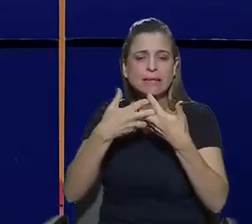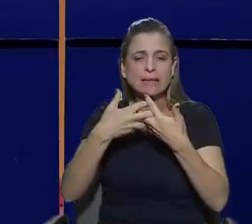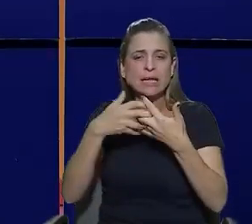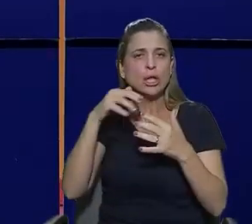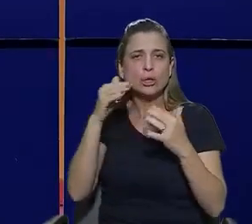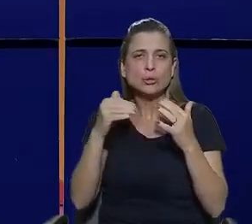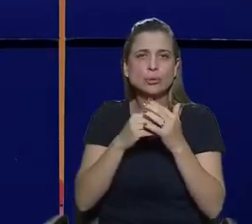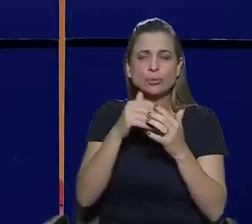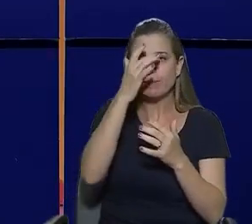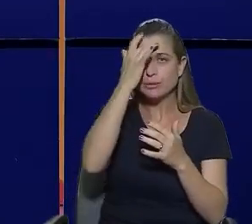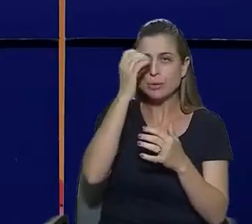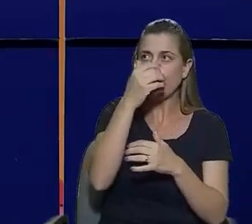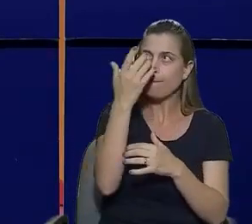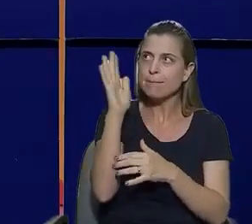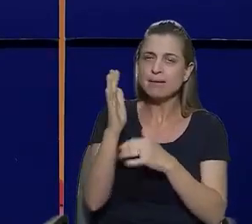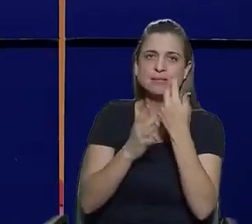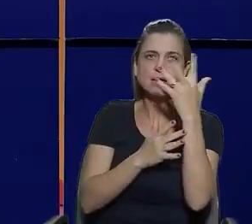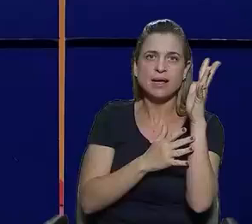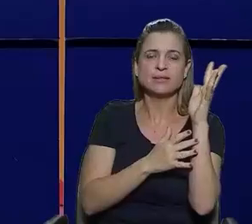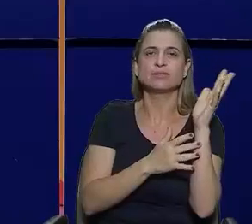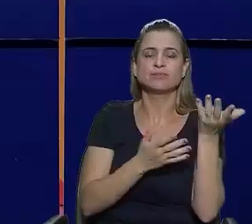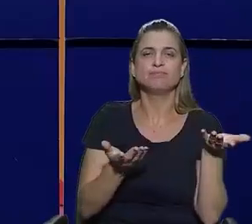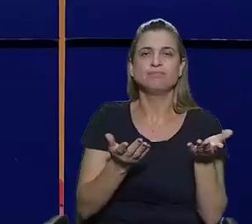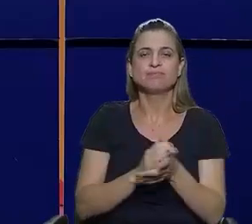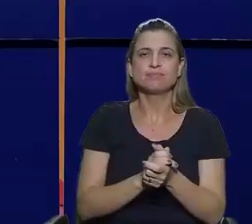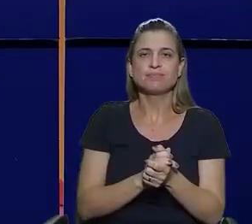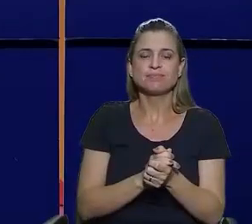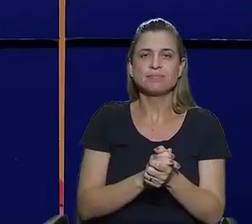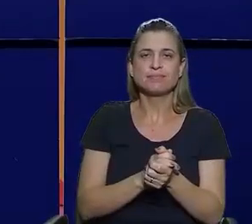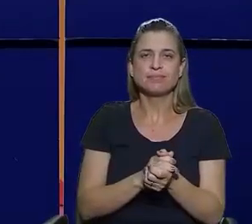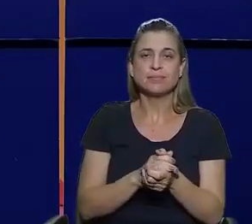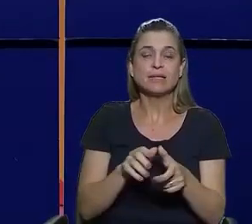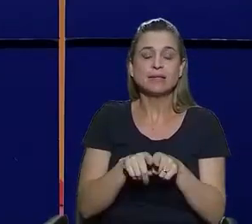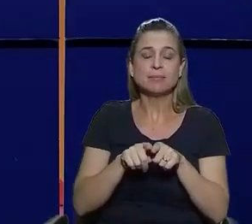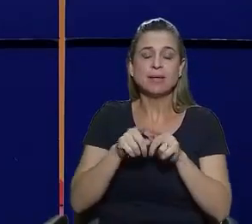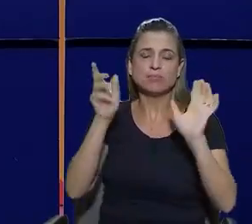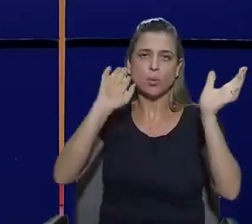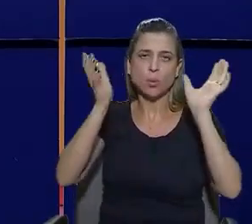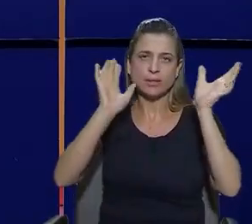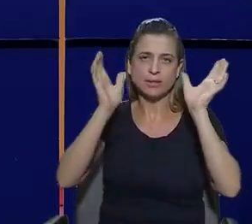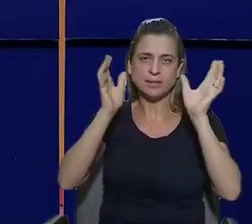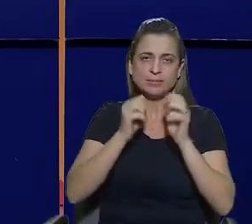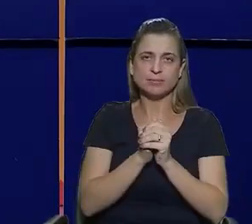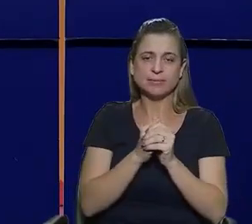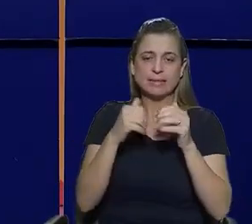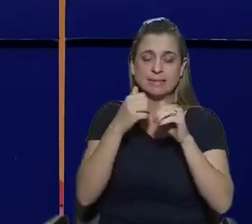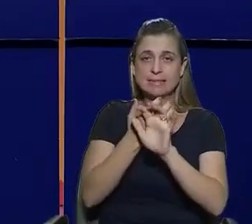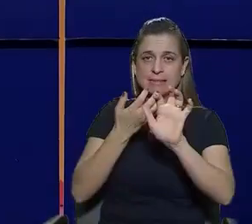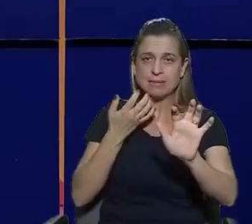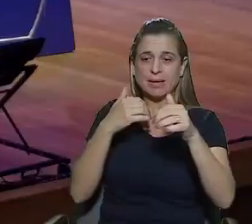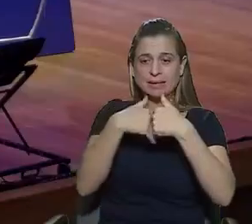só é daquele jeito por causa da paisagem e por causa do clima. Então, uma coisa não está separada da